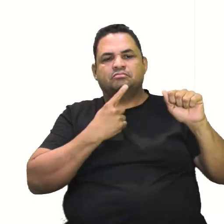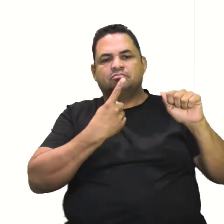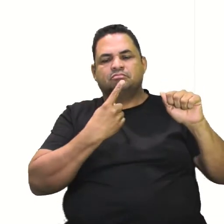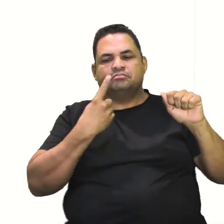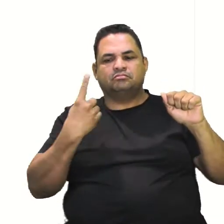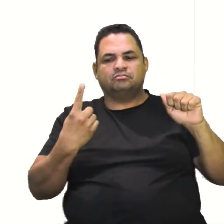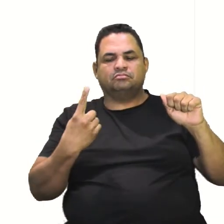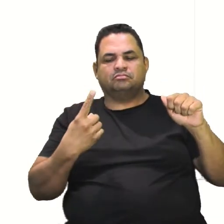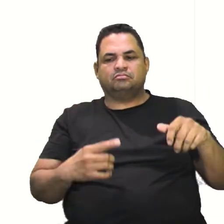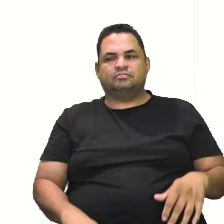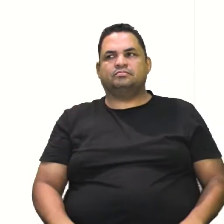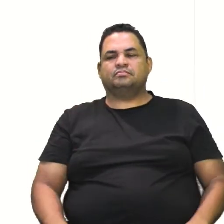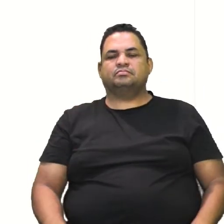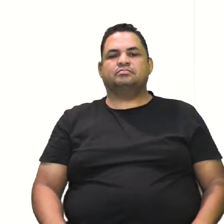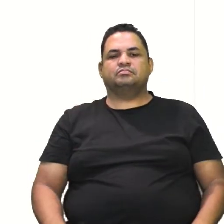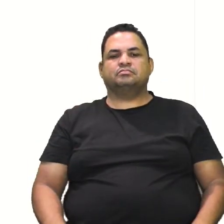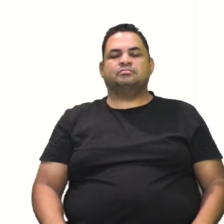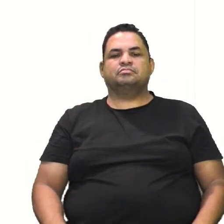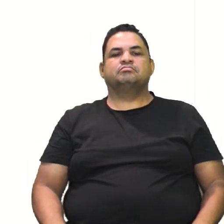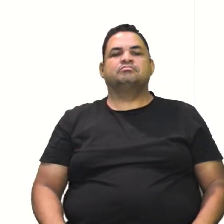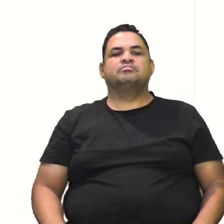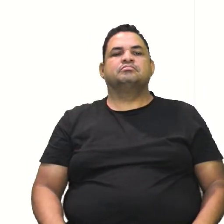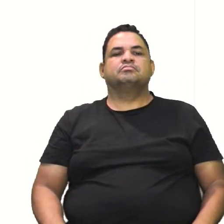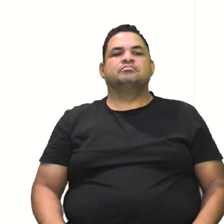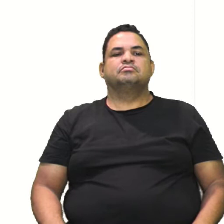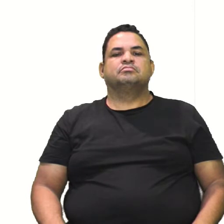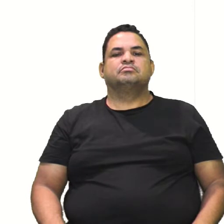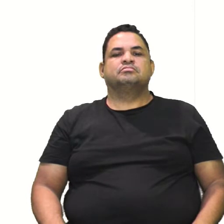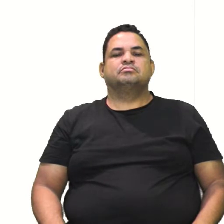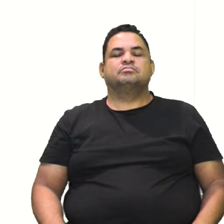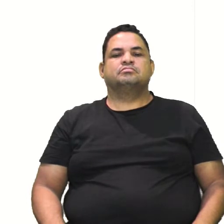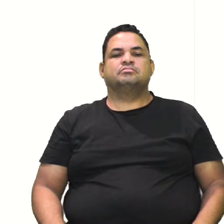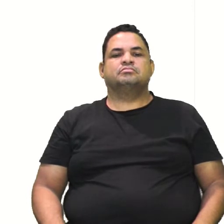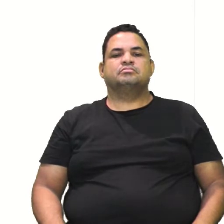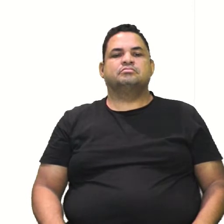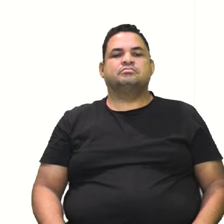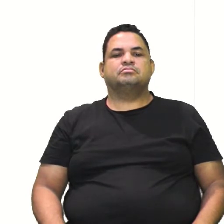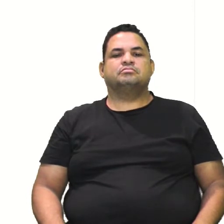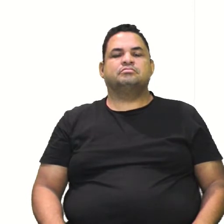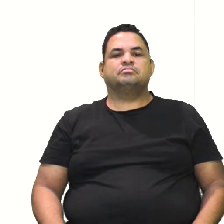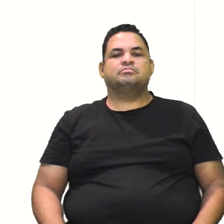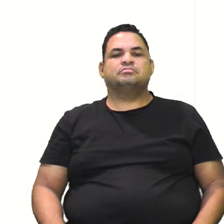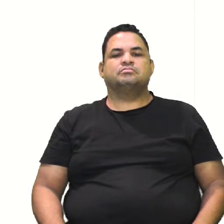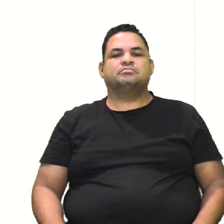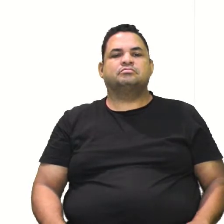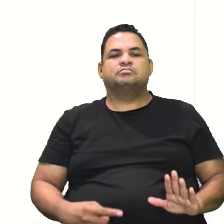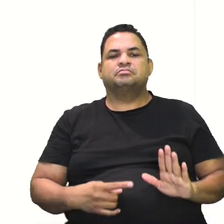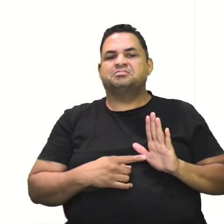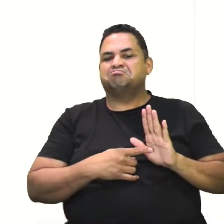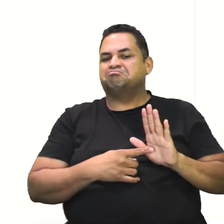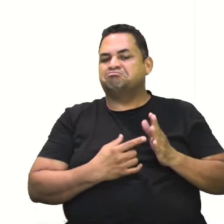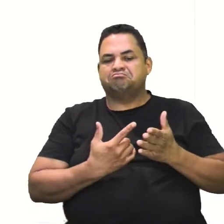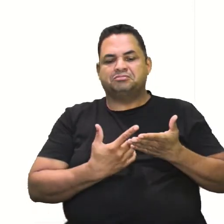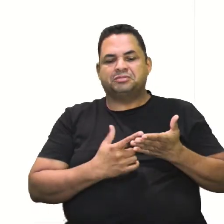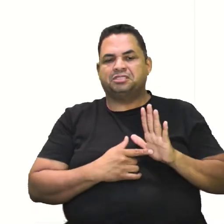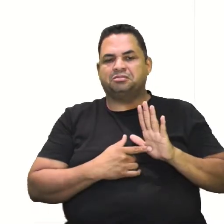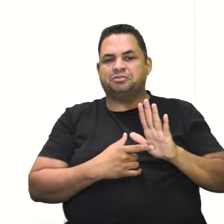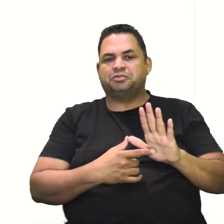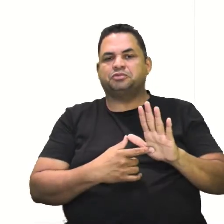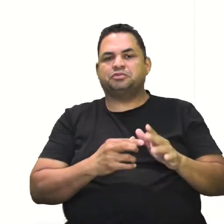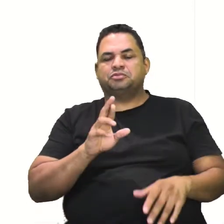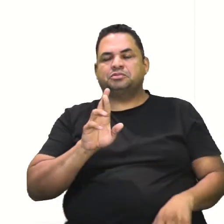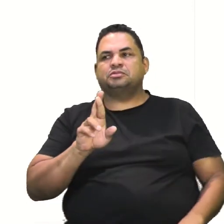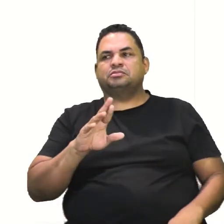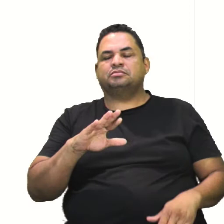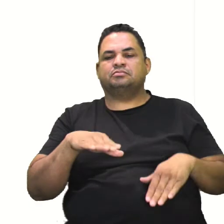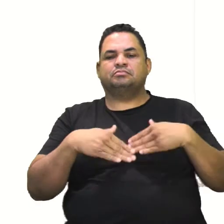1 e 1. Eita! Agora sim. Agora que são elas. E aí? Ele não deu o raio, certo?